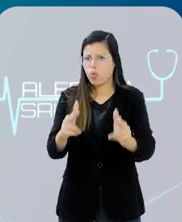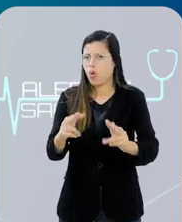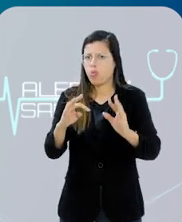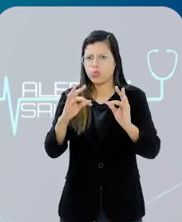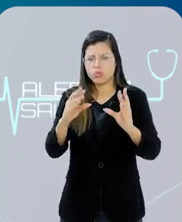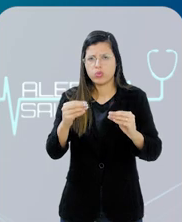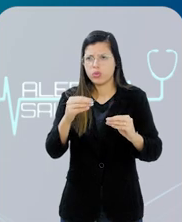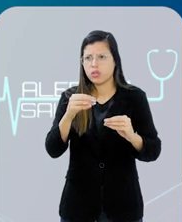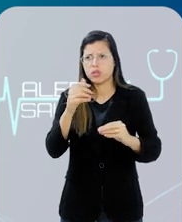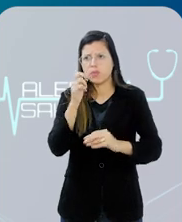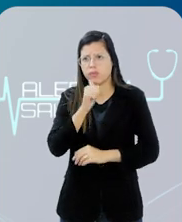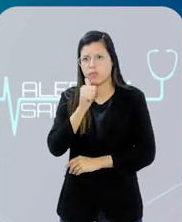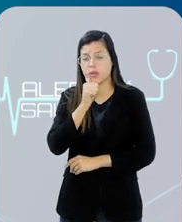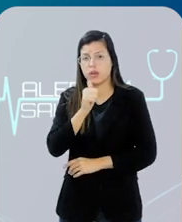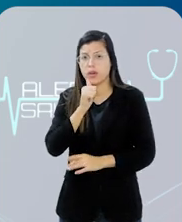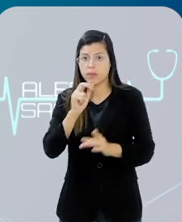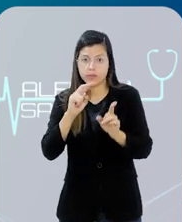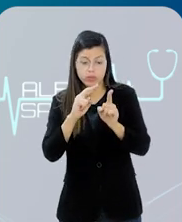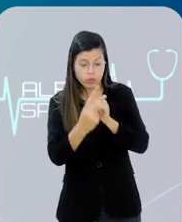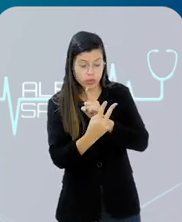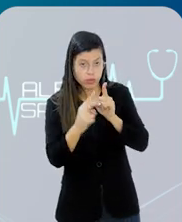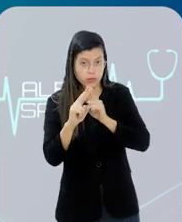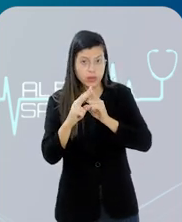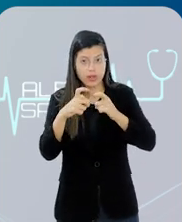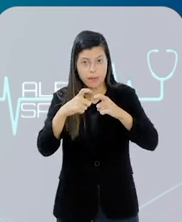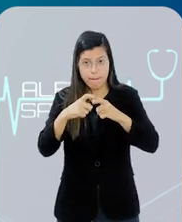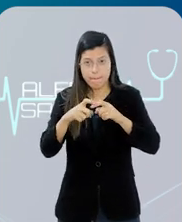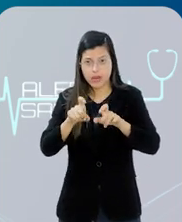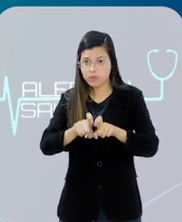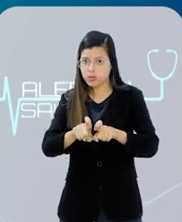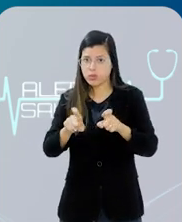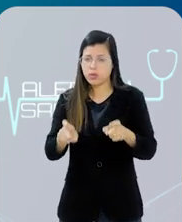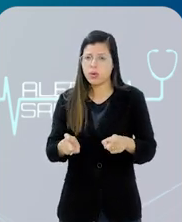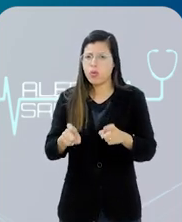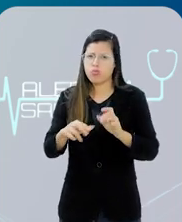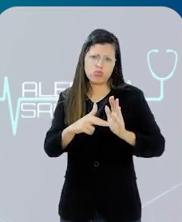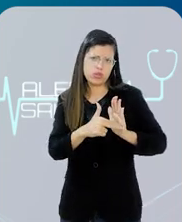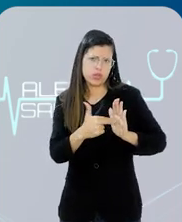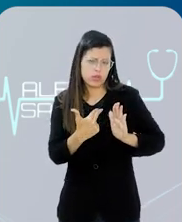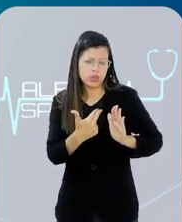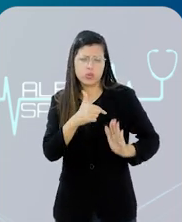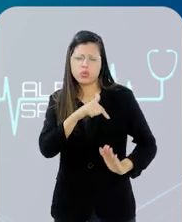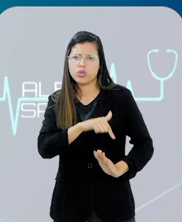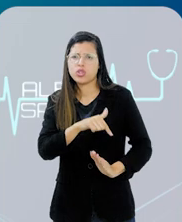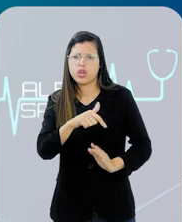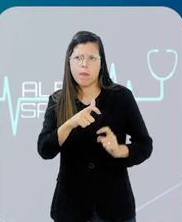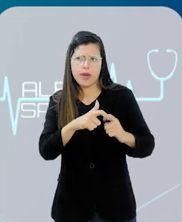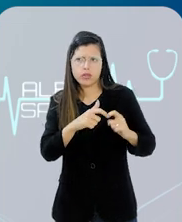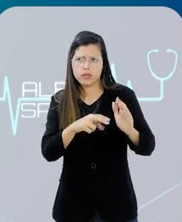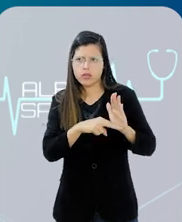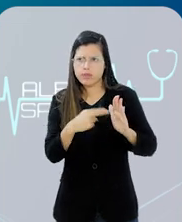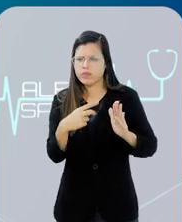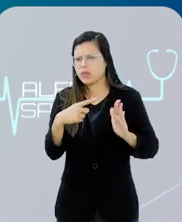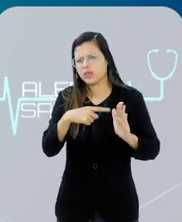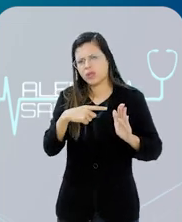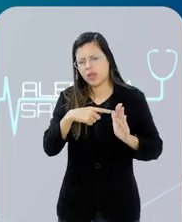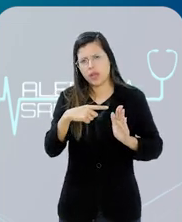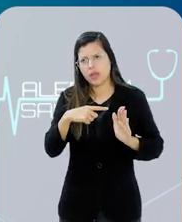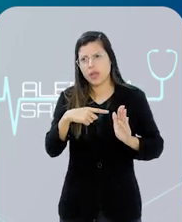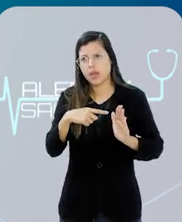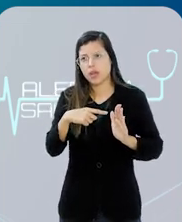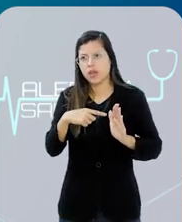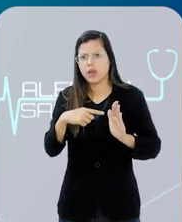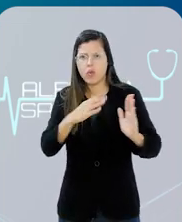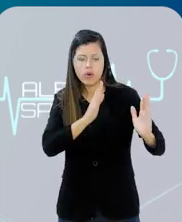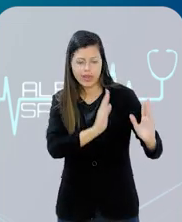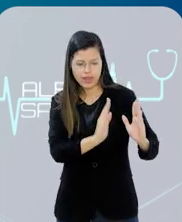mulheres, do ponto de vista ginecológico. Em relação ao cirurgião plástico, eles têm lá o follow-up deles, lá com